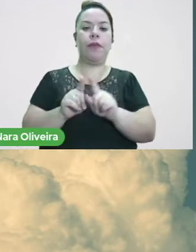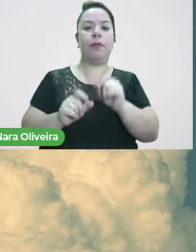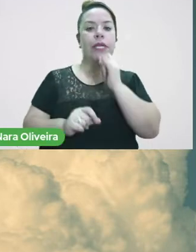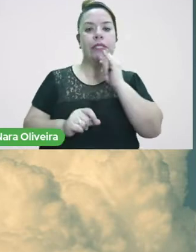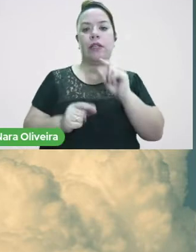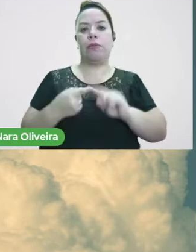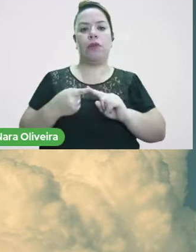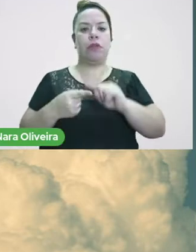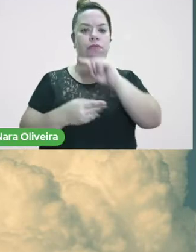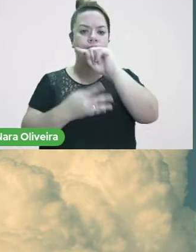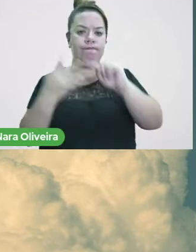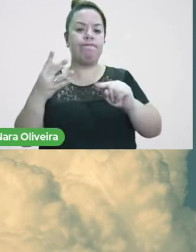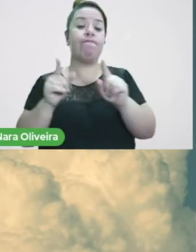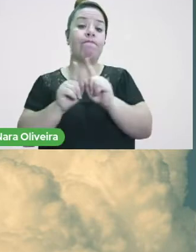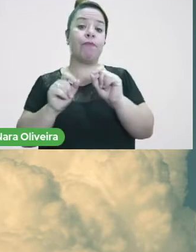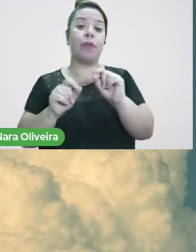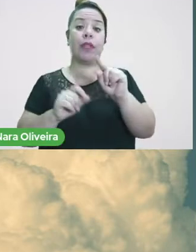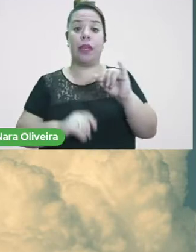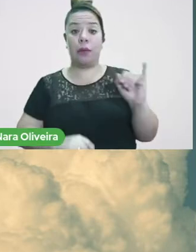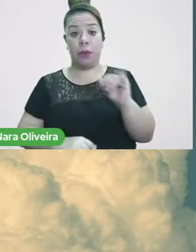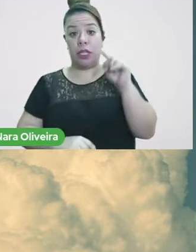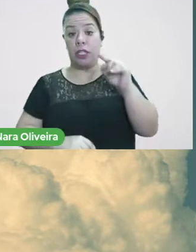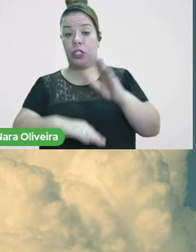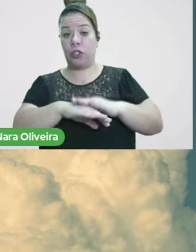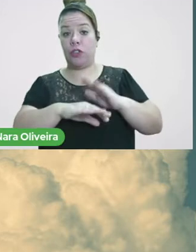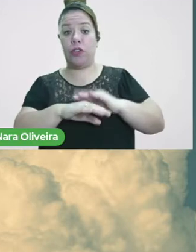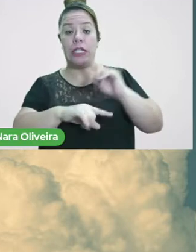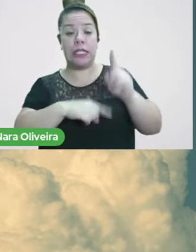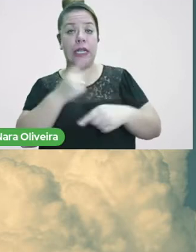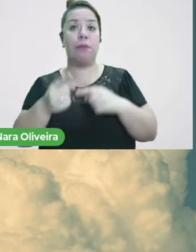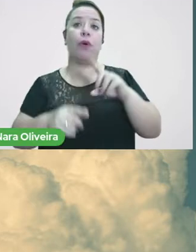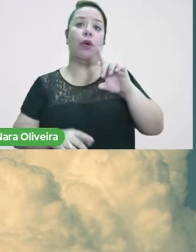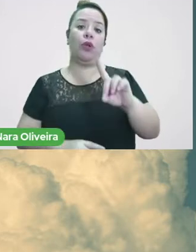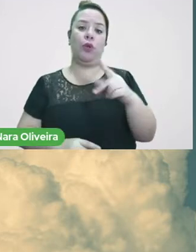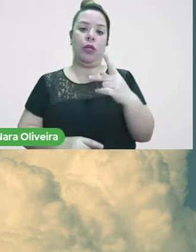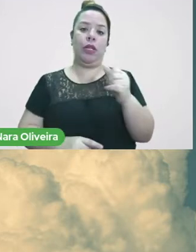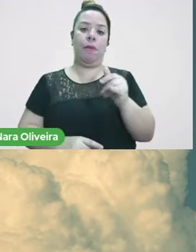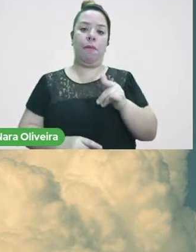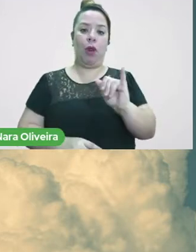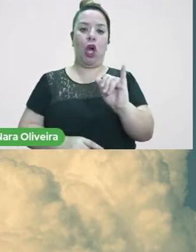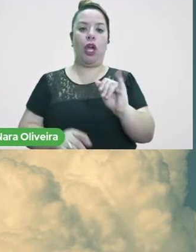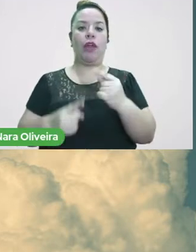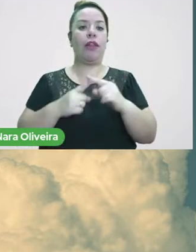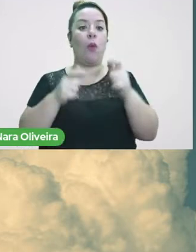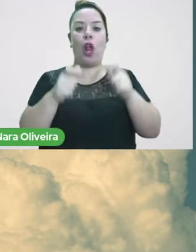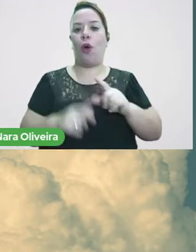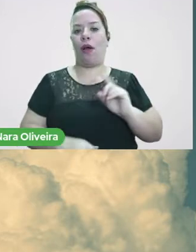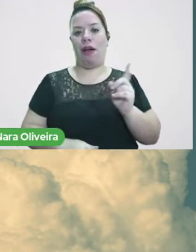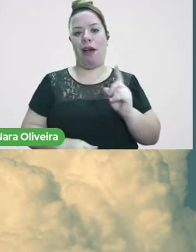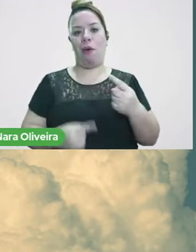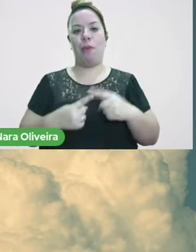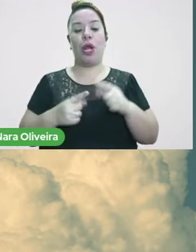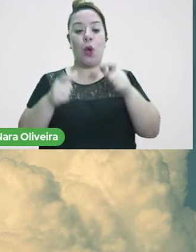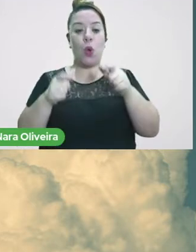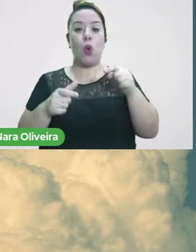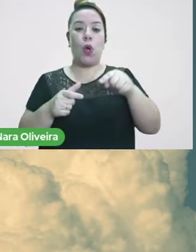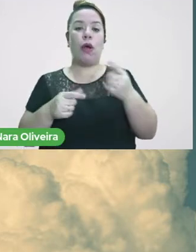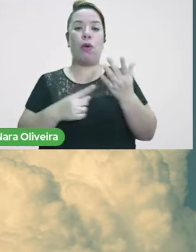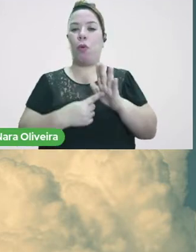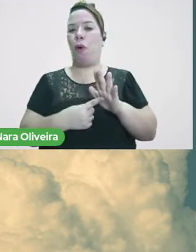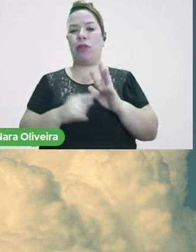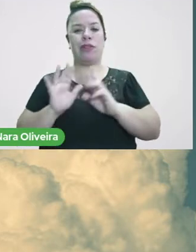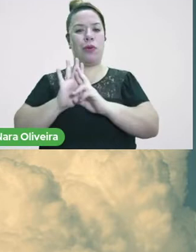e é importante que isso seja feito depois do deploy em dev, não local, porque o local nunca vai representar, ou dificilmente vai